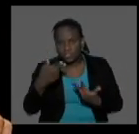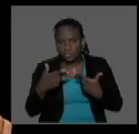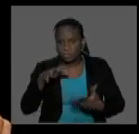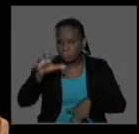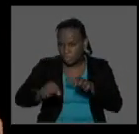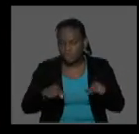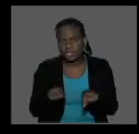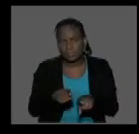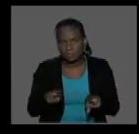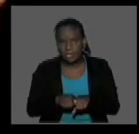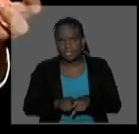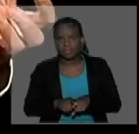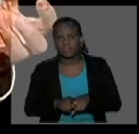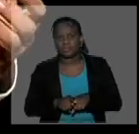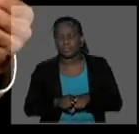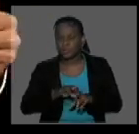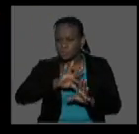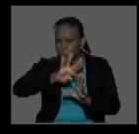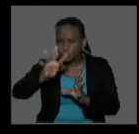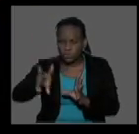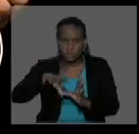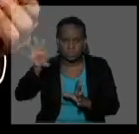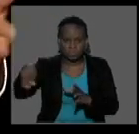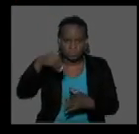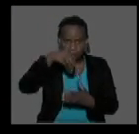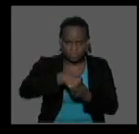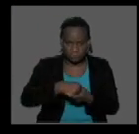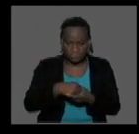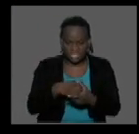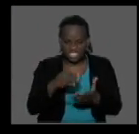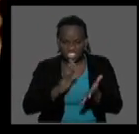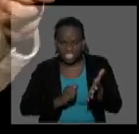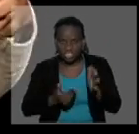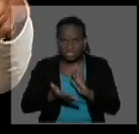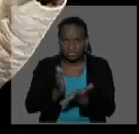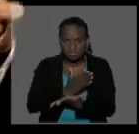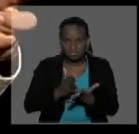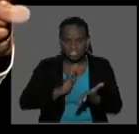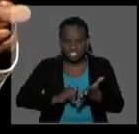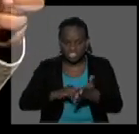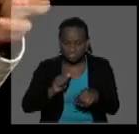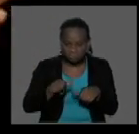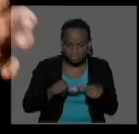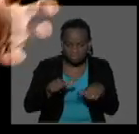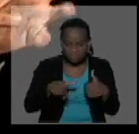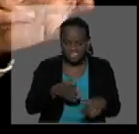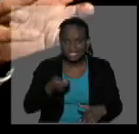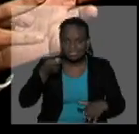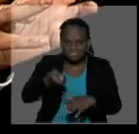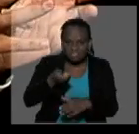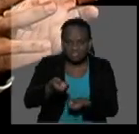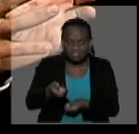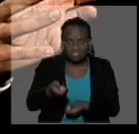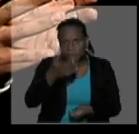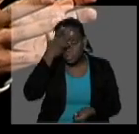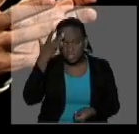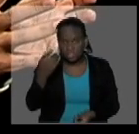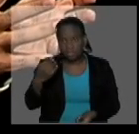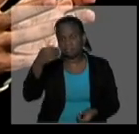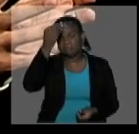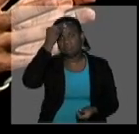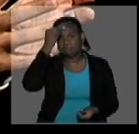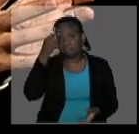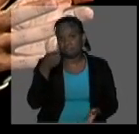filosófica. Entendeu? Pegou tudo, se subtraiu, reformulou e empurrou goela abaixo